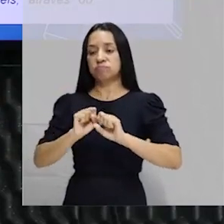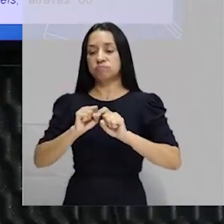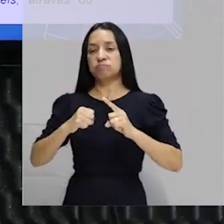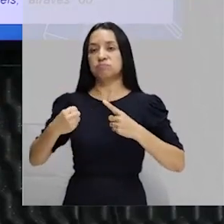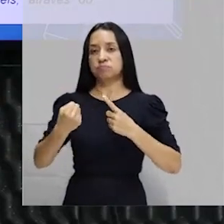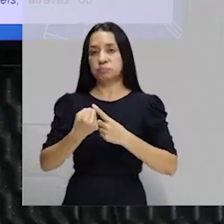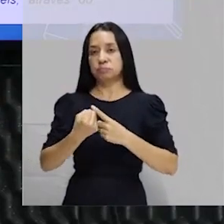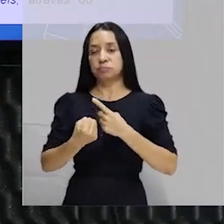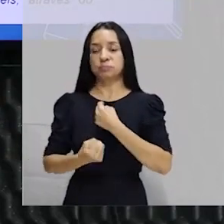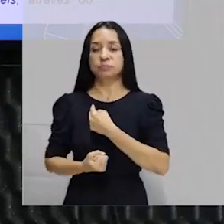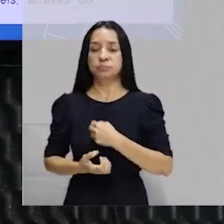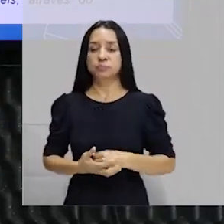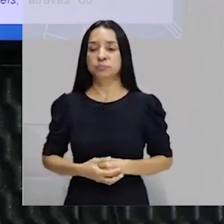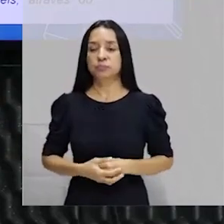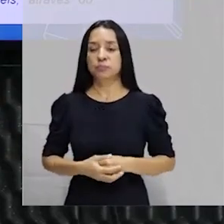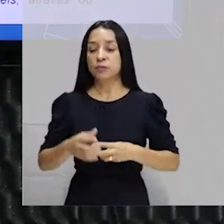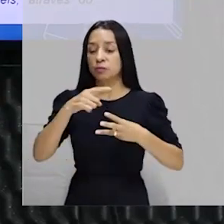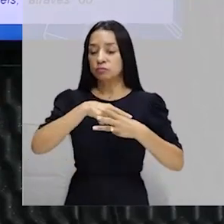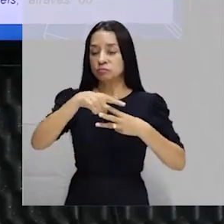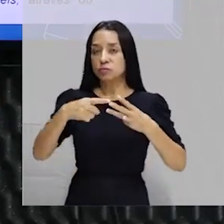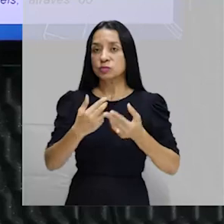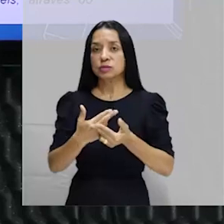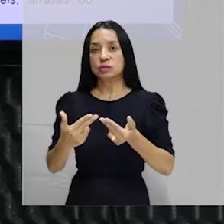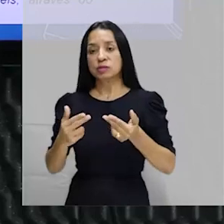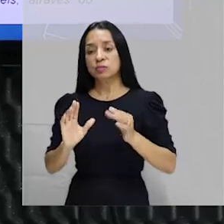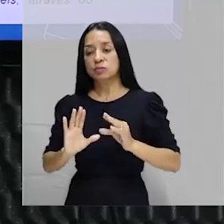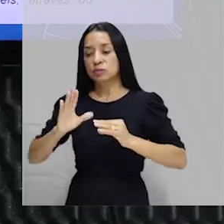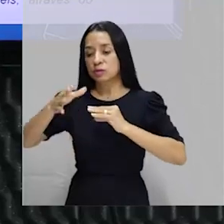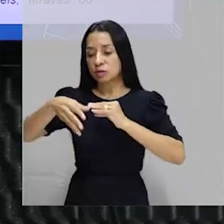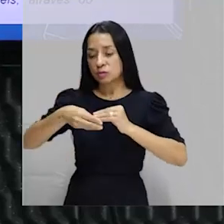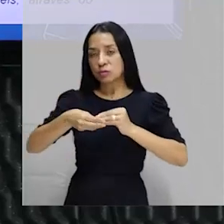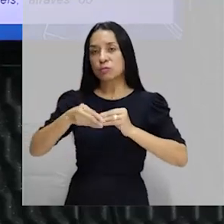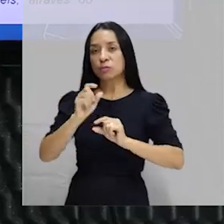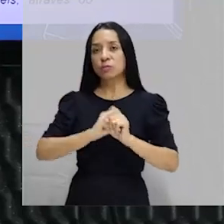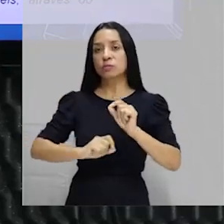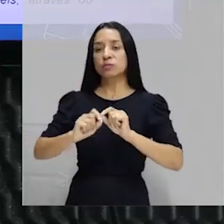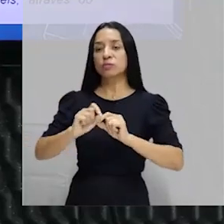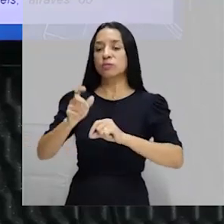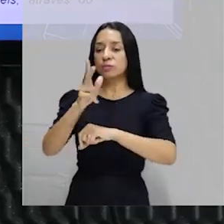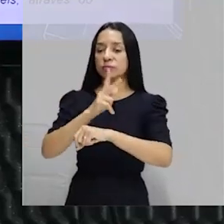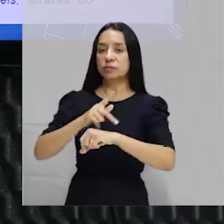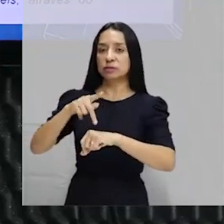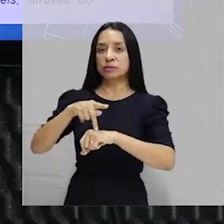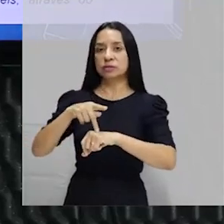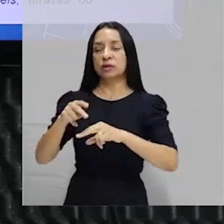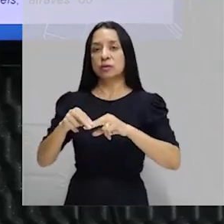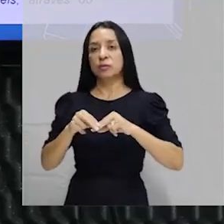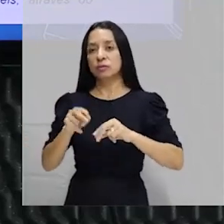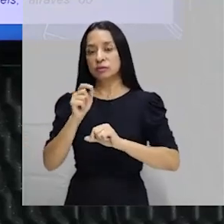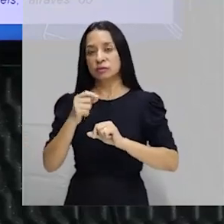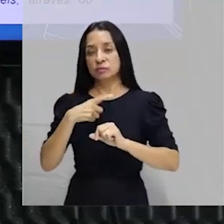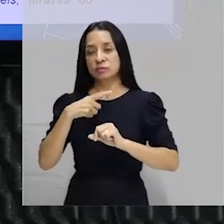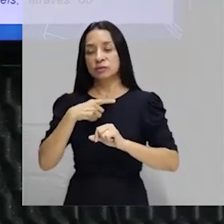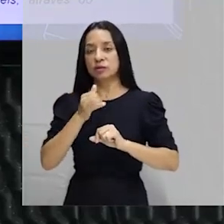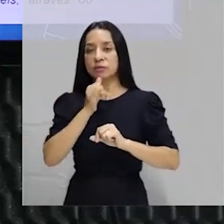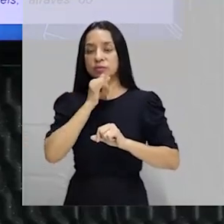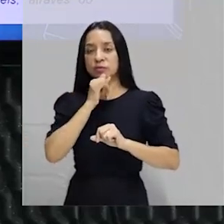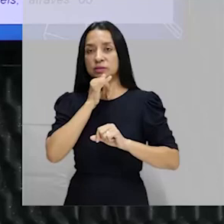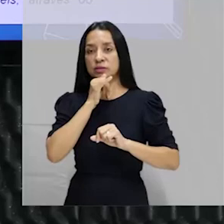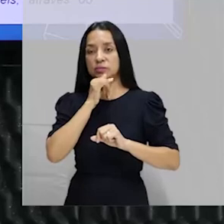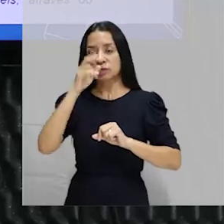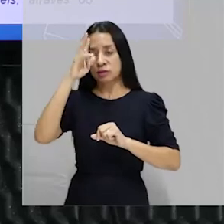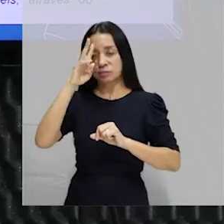existir. Segundo elemento que compõe o Estado é o território, galera, tá? Que é a base física onde essa população vai se